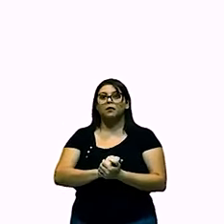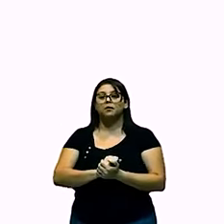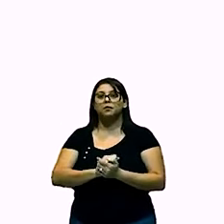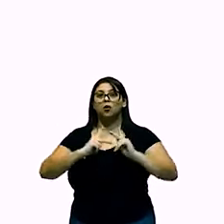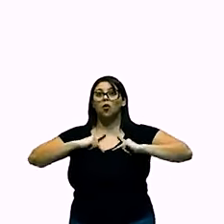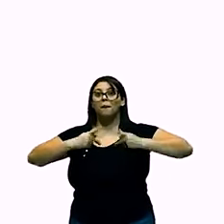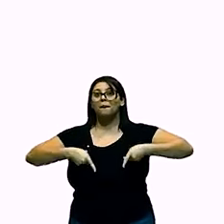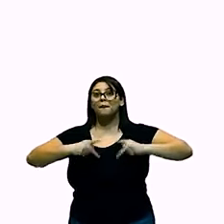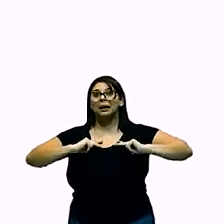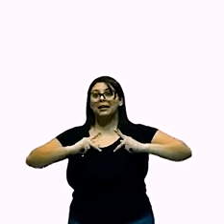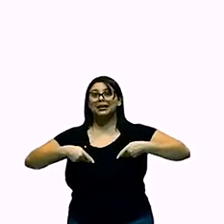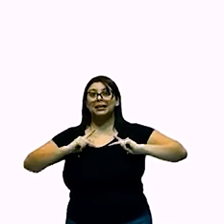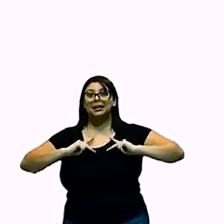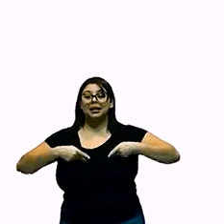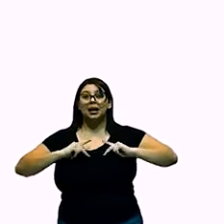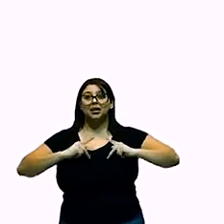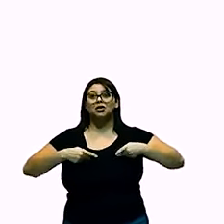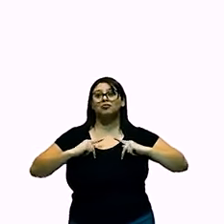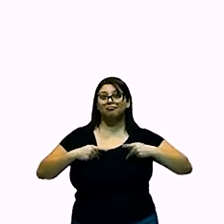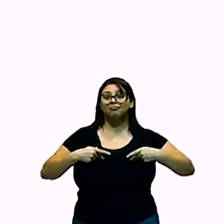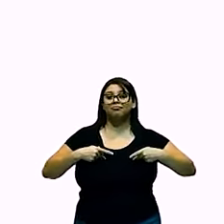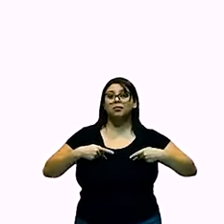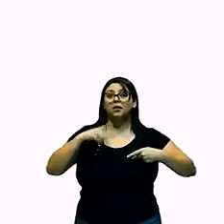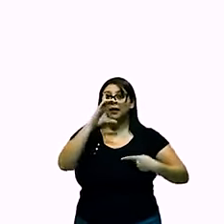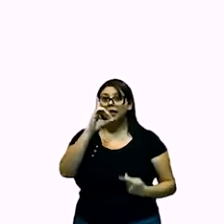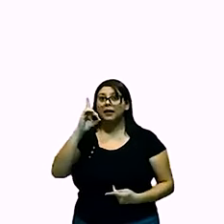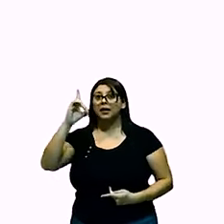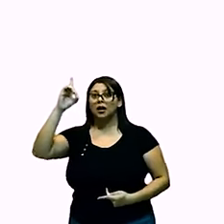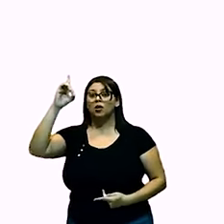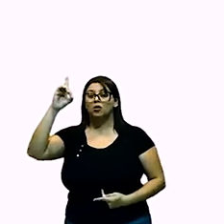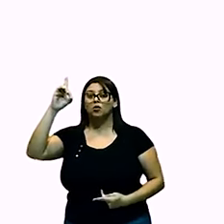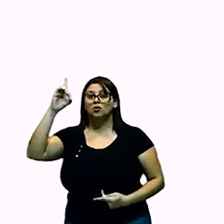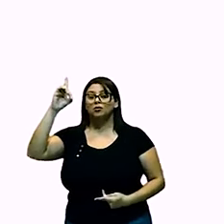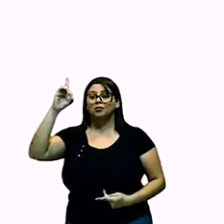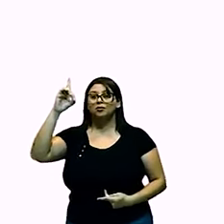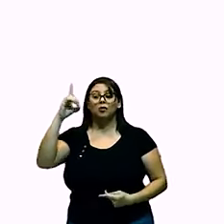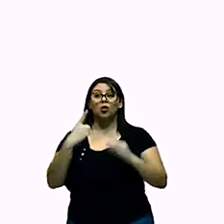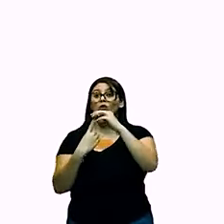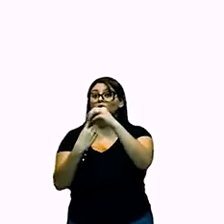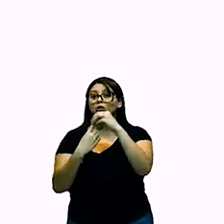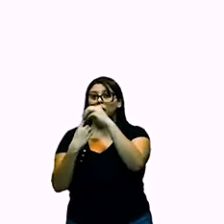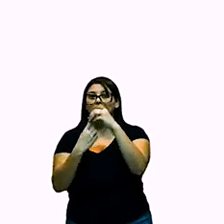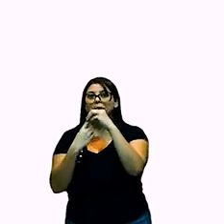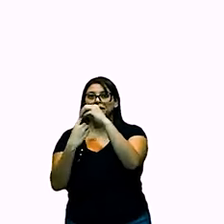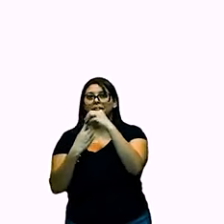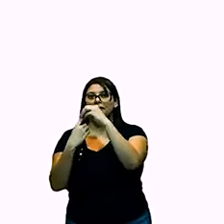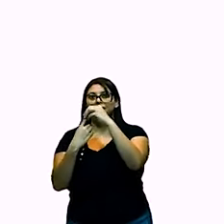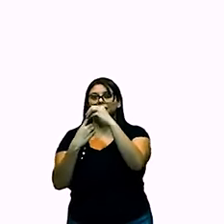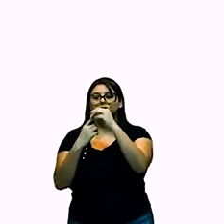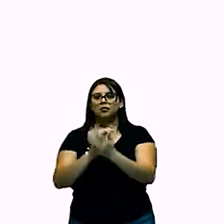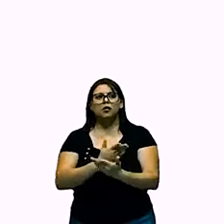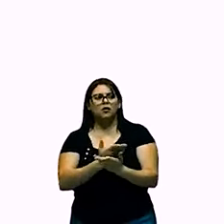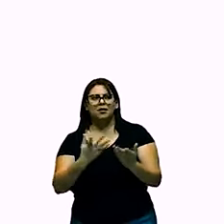que se deve dar em tempos oportunos. Então a igreja não é mediadora. Você não precisa da Assembleia de Deus para